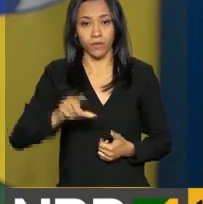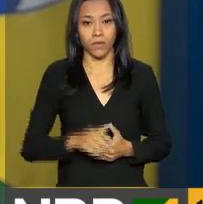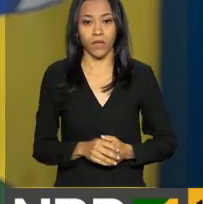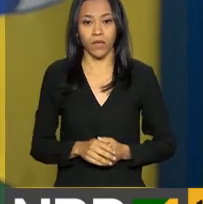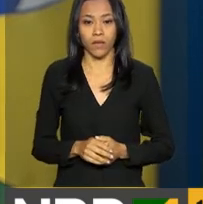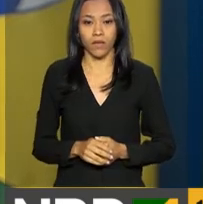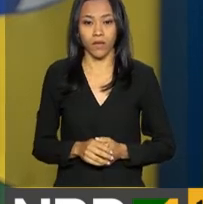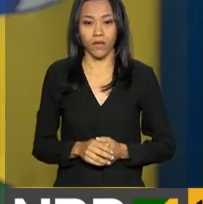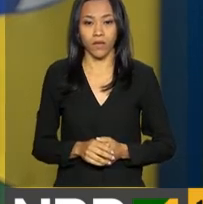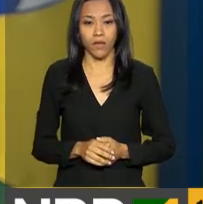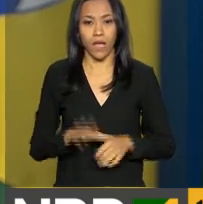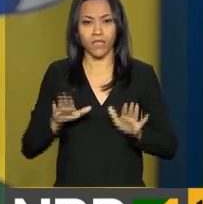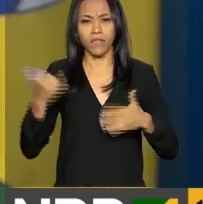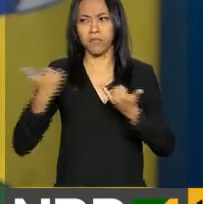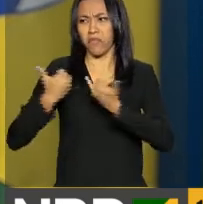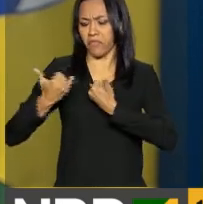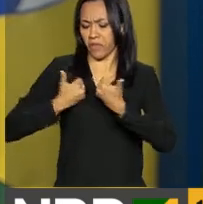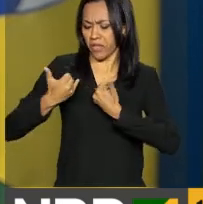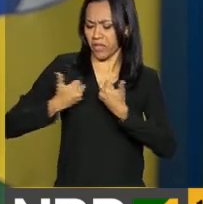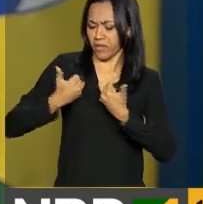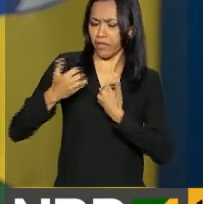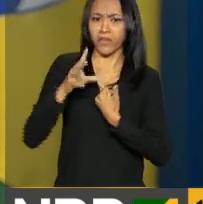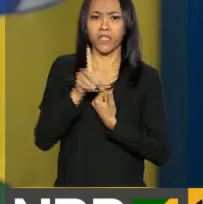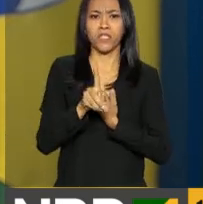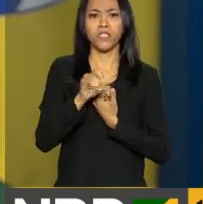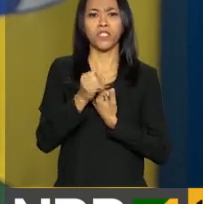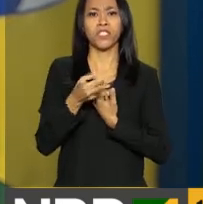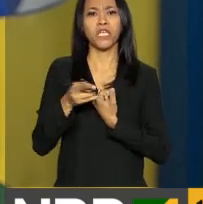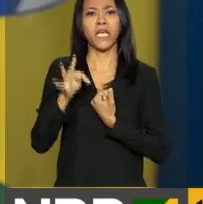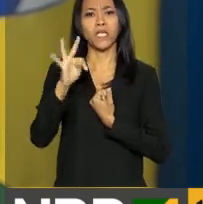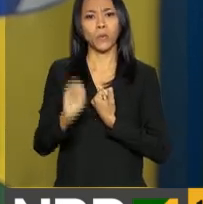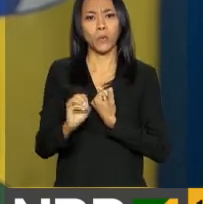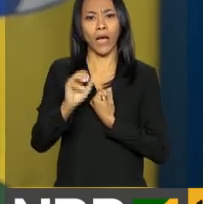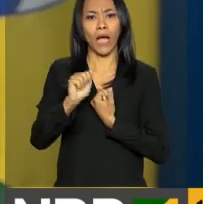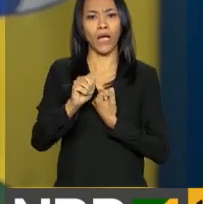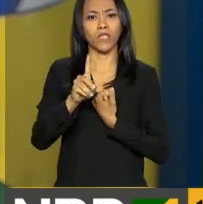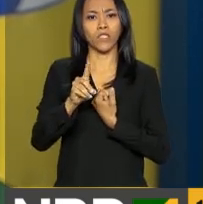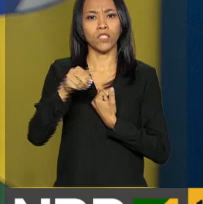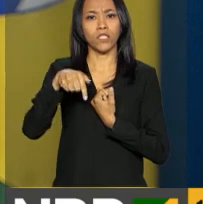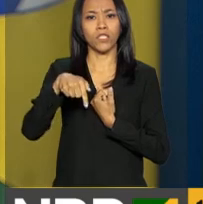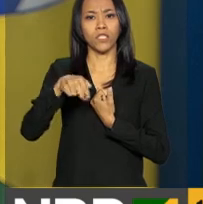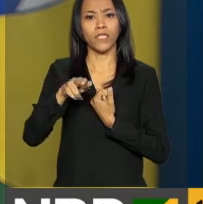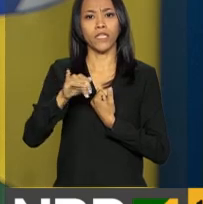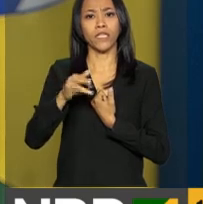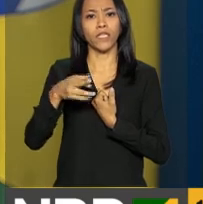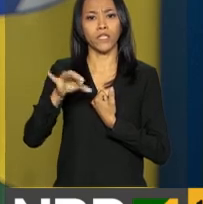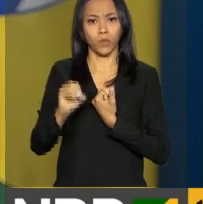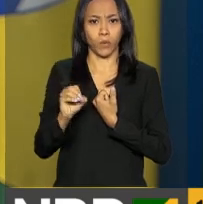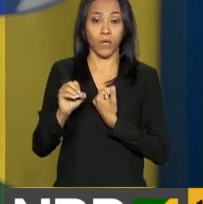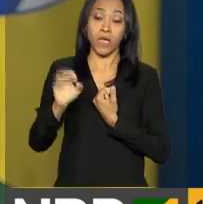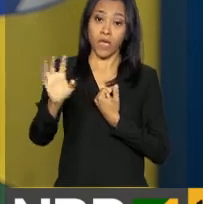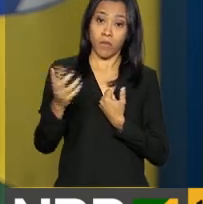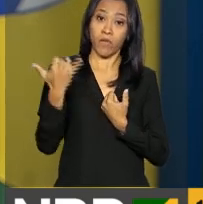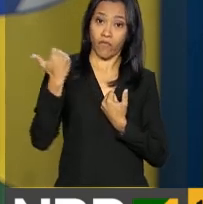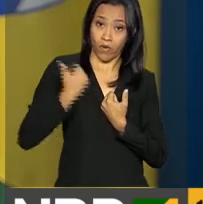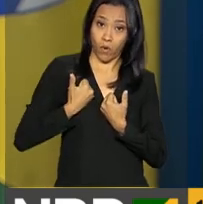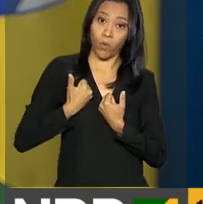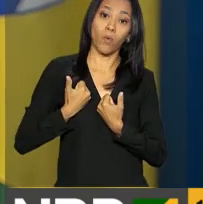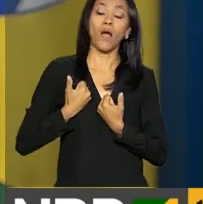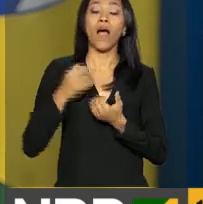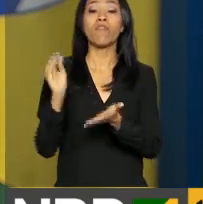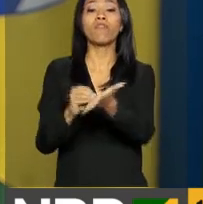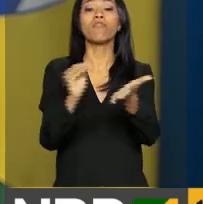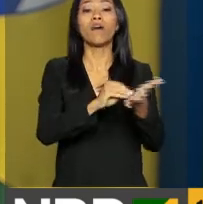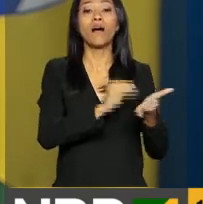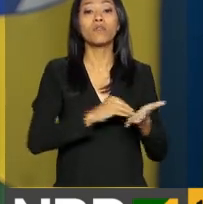De vez em quando eu vejo história de direito adquirido. Há poucos dias o Diogo até me contou que ele mora num prédio. Vejam como a